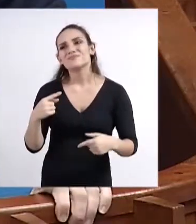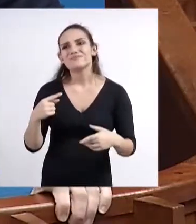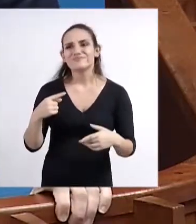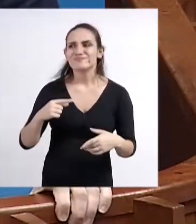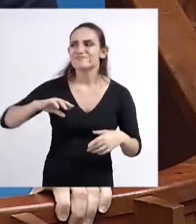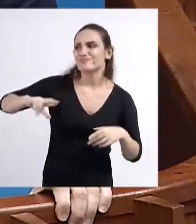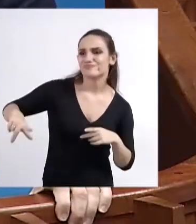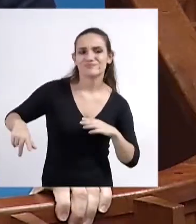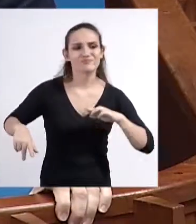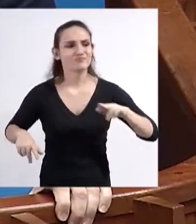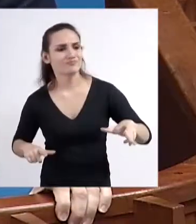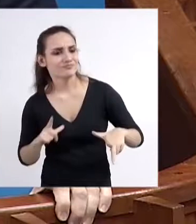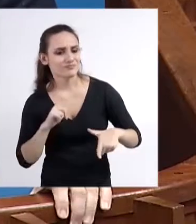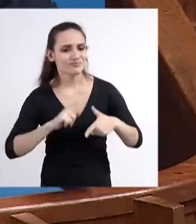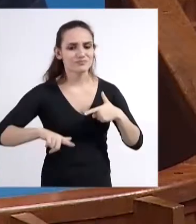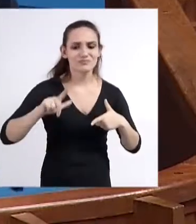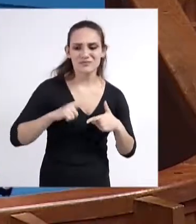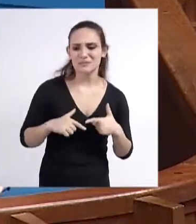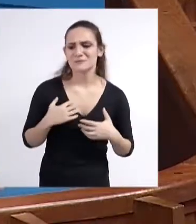se sentir